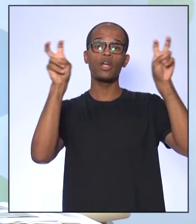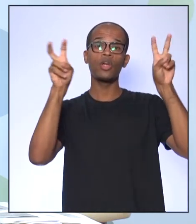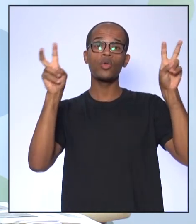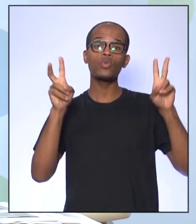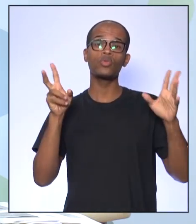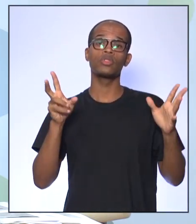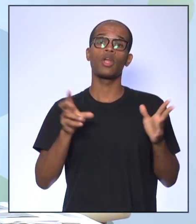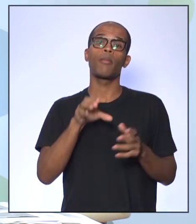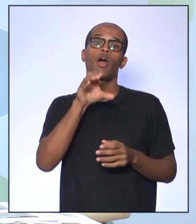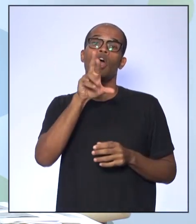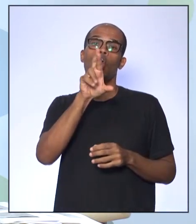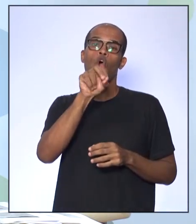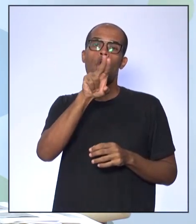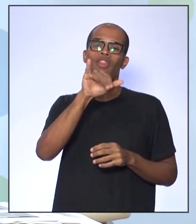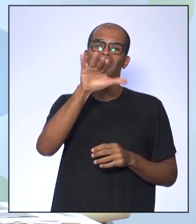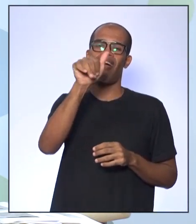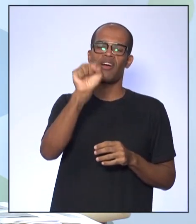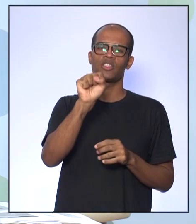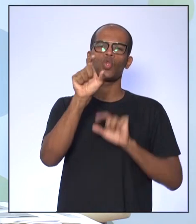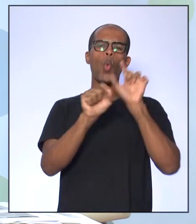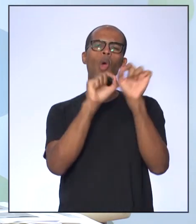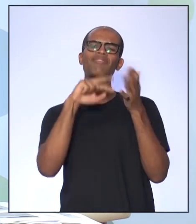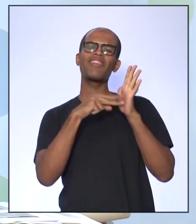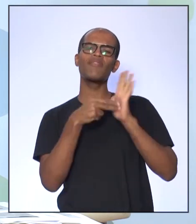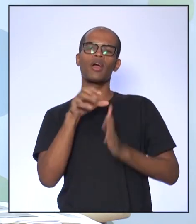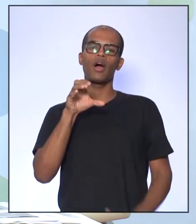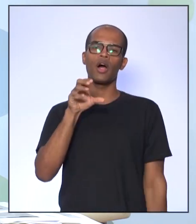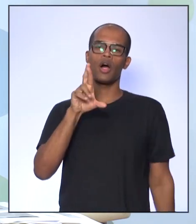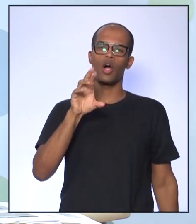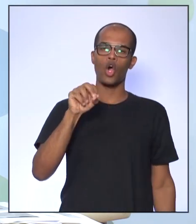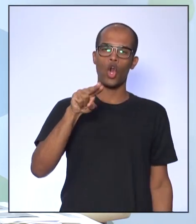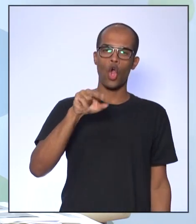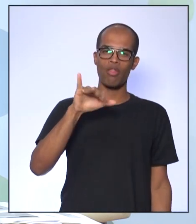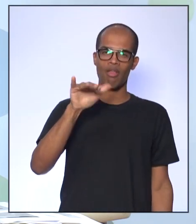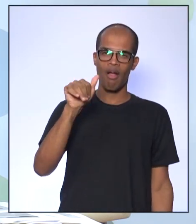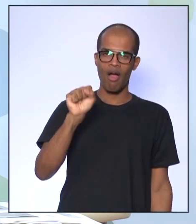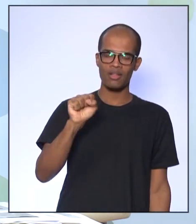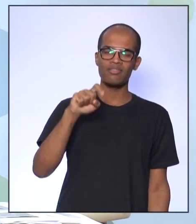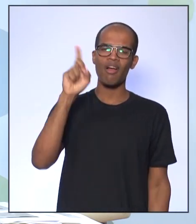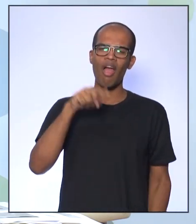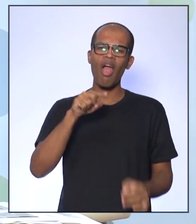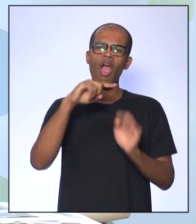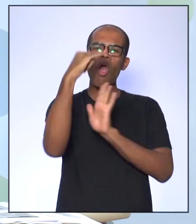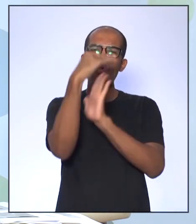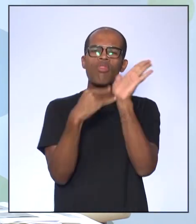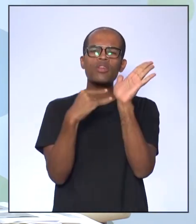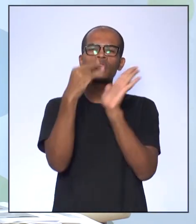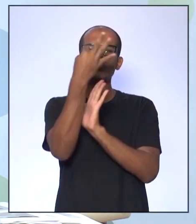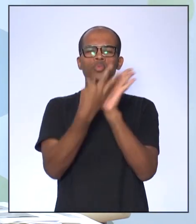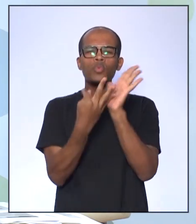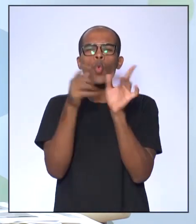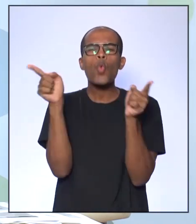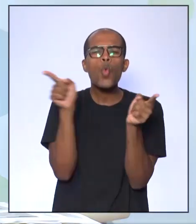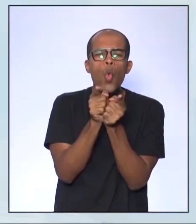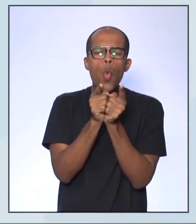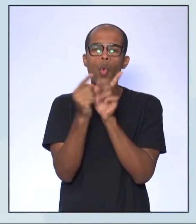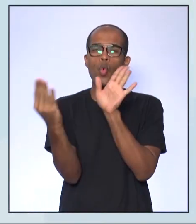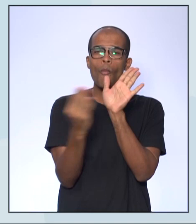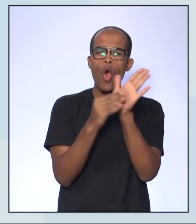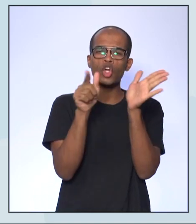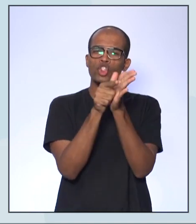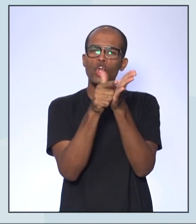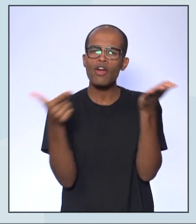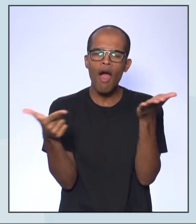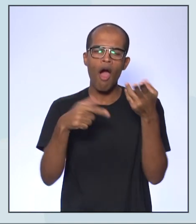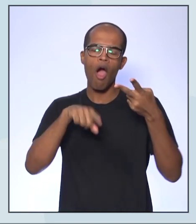Vamos trabalhar com crônicas. Então, o que seria uma crônica, né? Uma crônica é um texto geralmente curto, é apresentado em jornais, blogs,